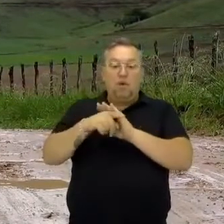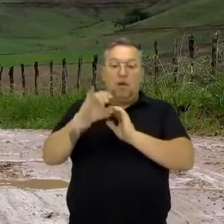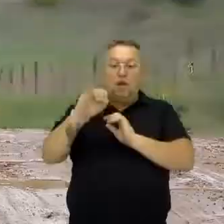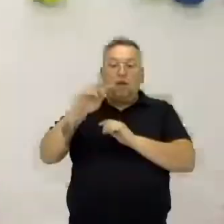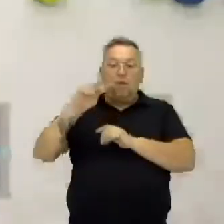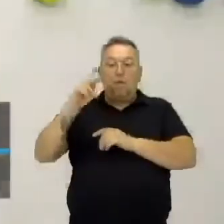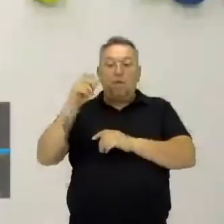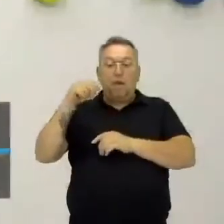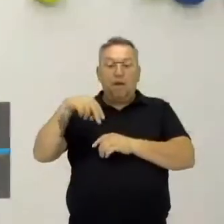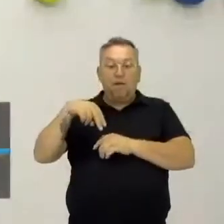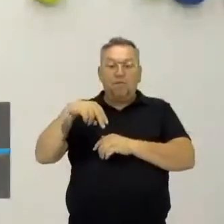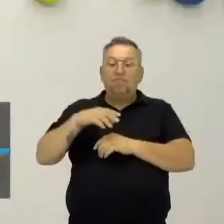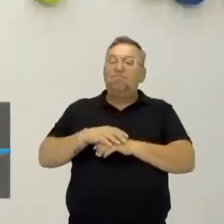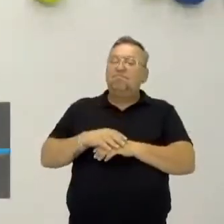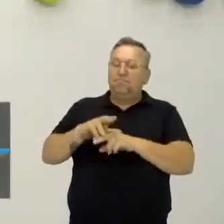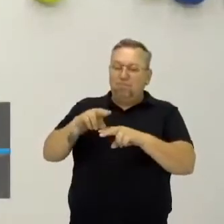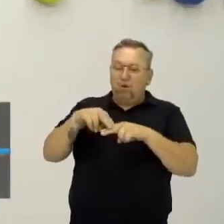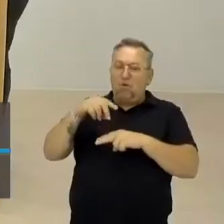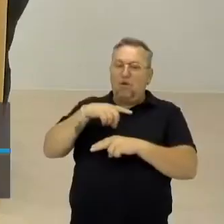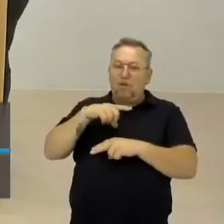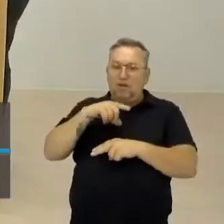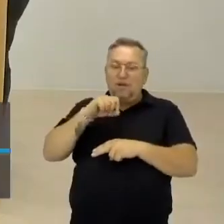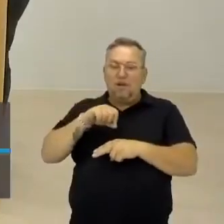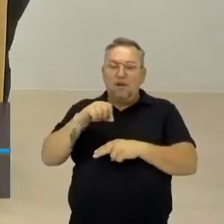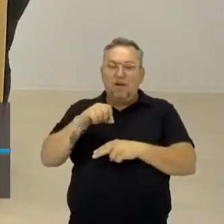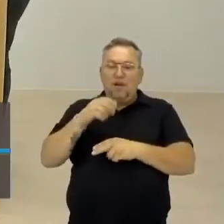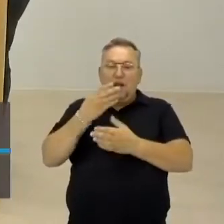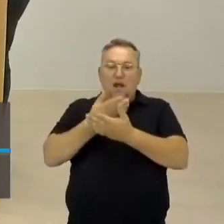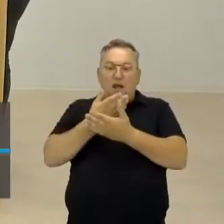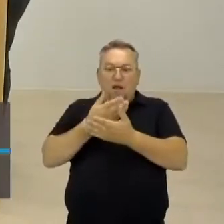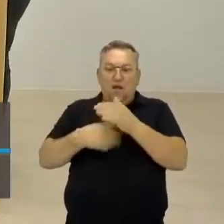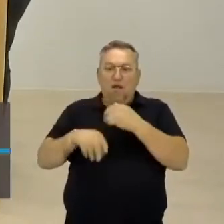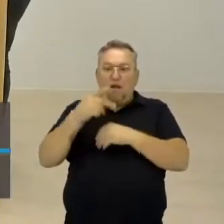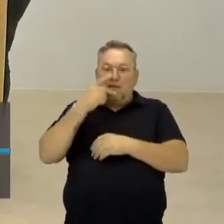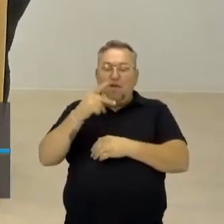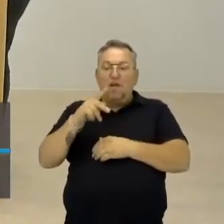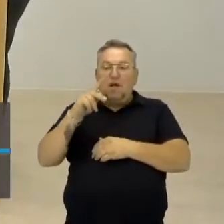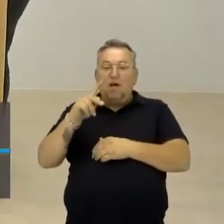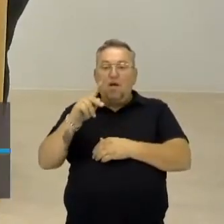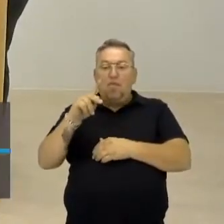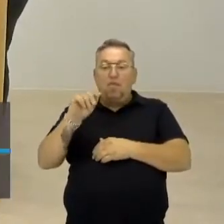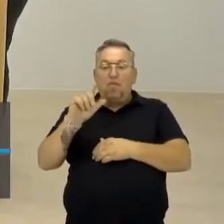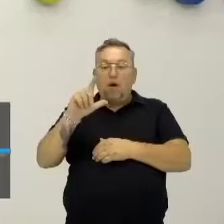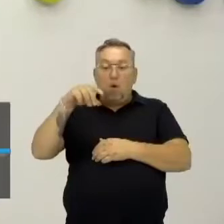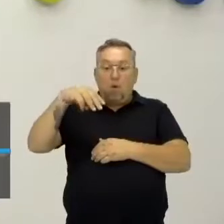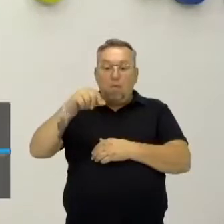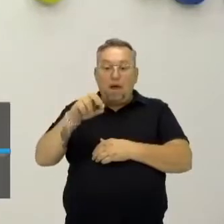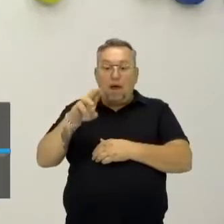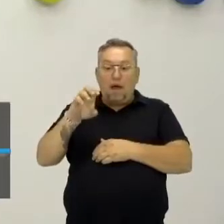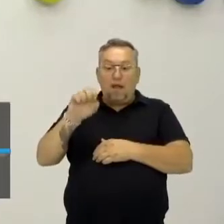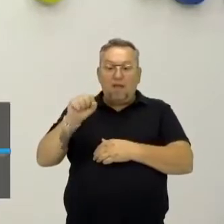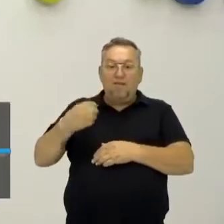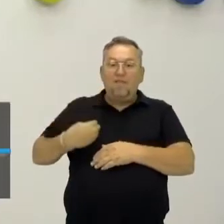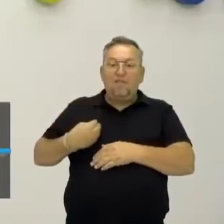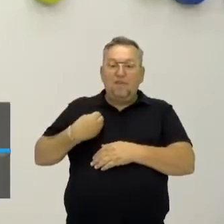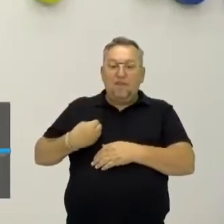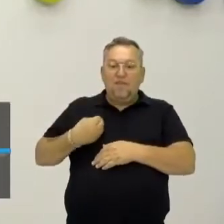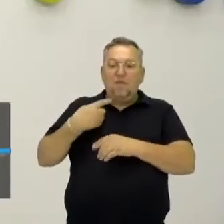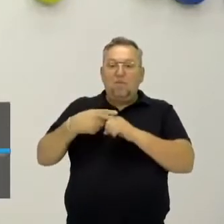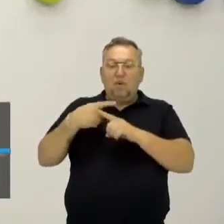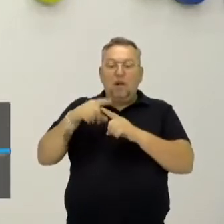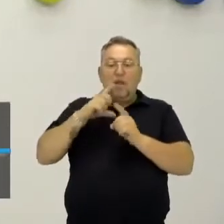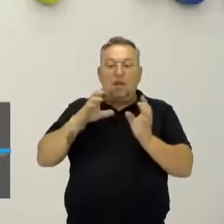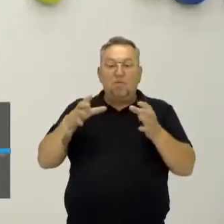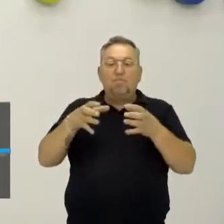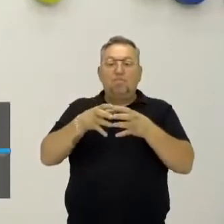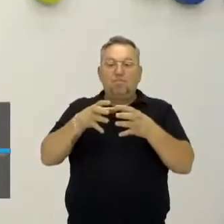professor Anderson, por isso que o tema da nossa aula é Palmares Vive, porque hoje lá na Serra da Barriga nós temos essa